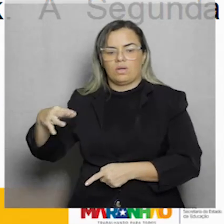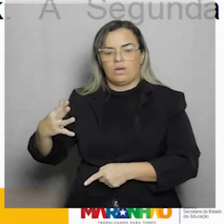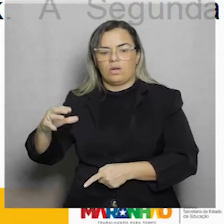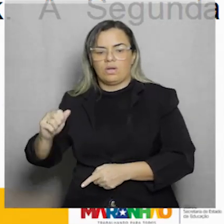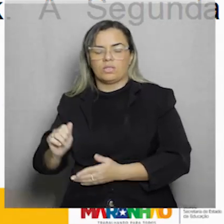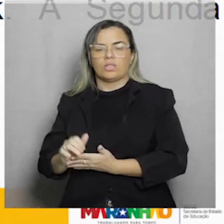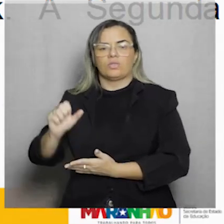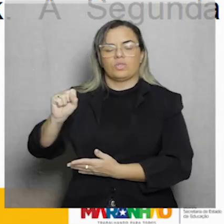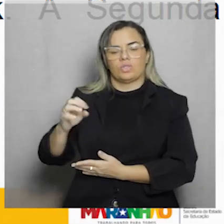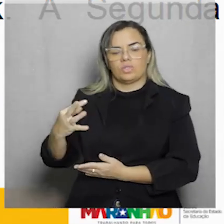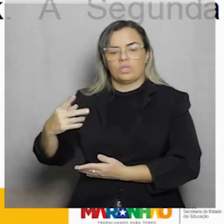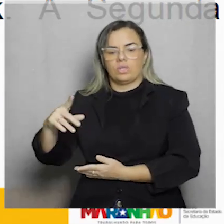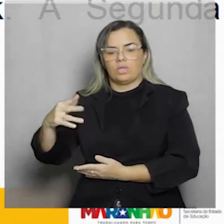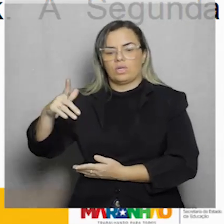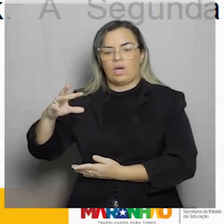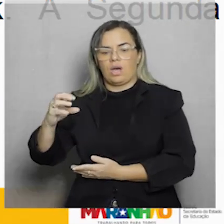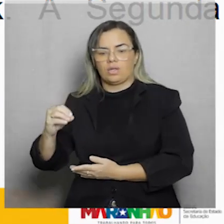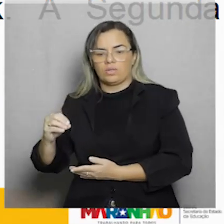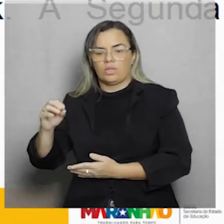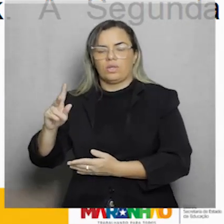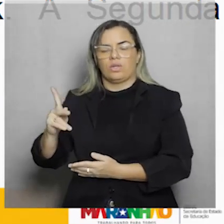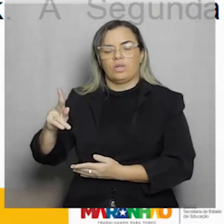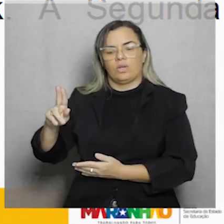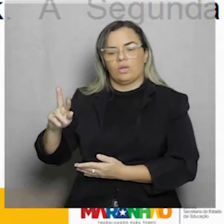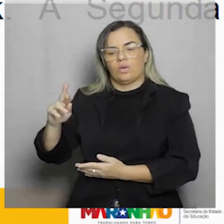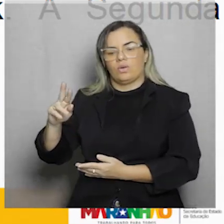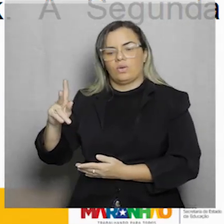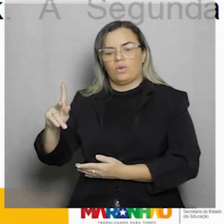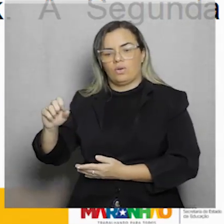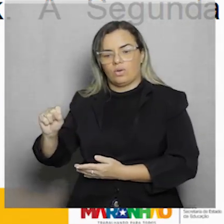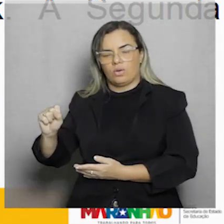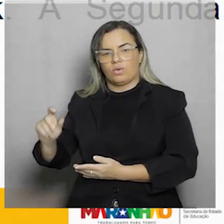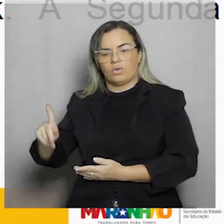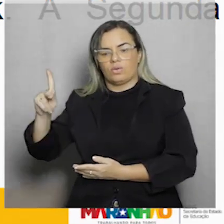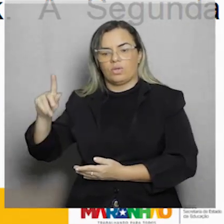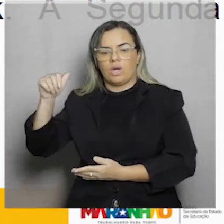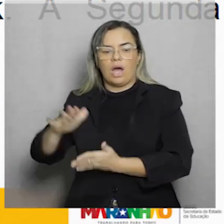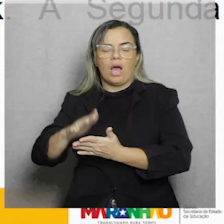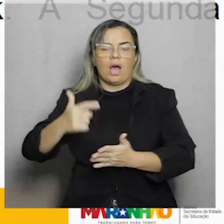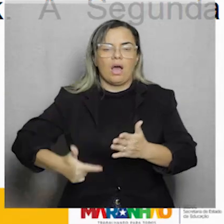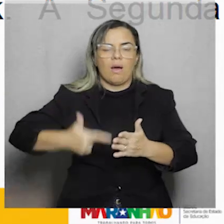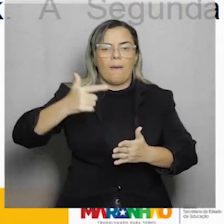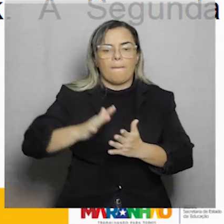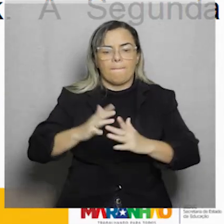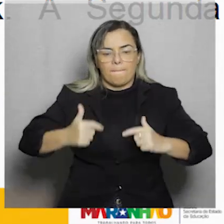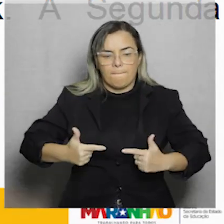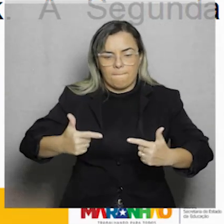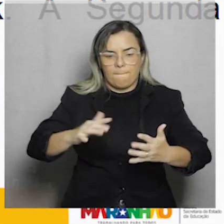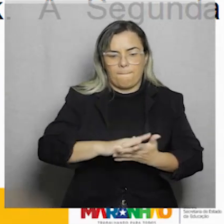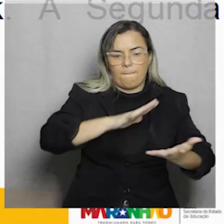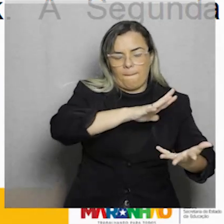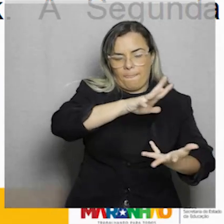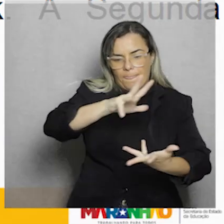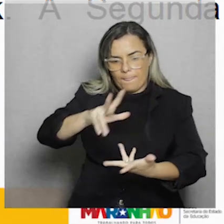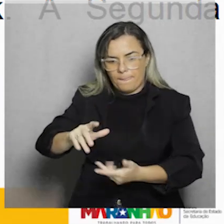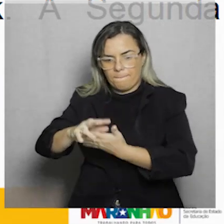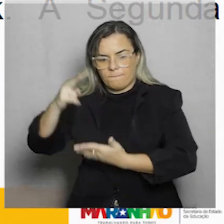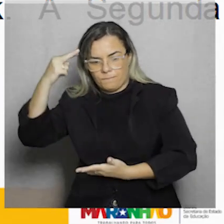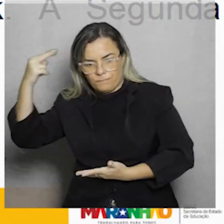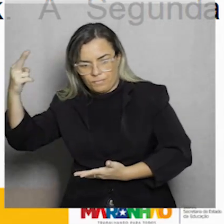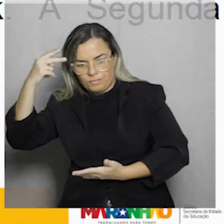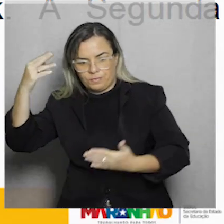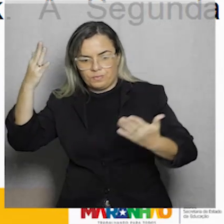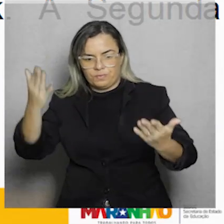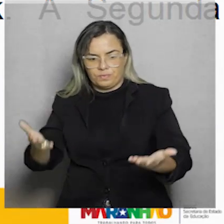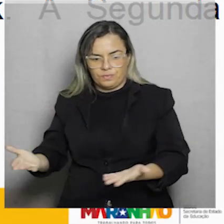Stalingrado, em Krush. A Segunda Guerra Mundial, como diria o historiador Eric Hobsbawm,